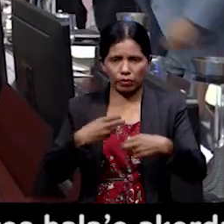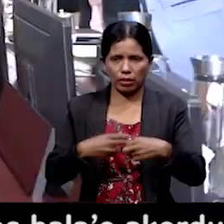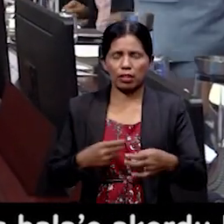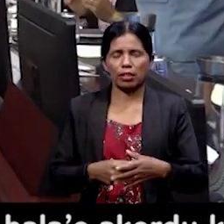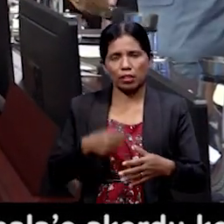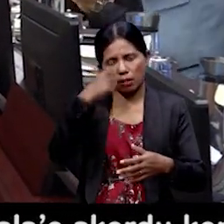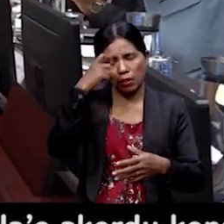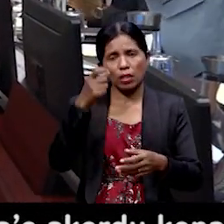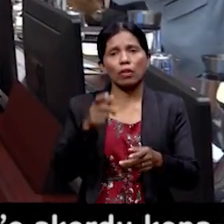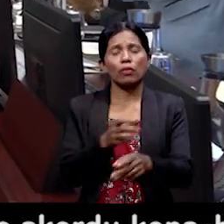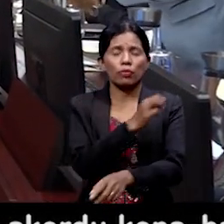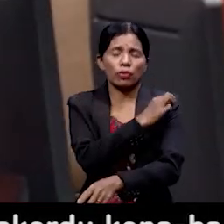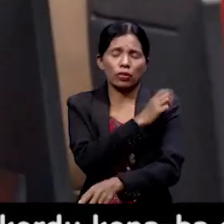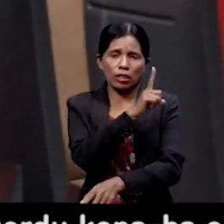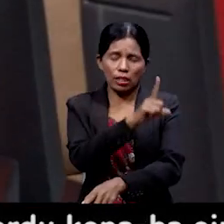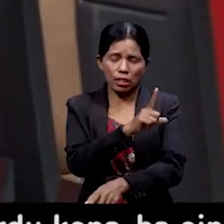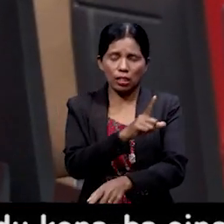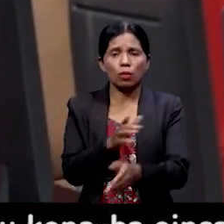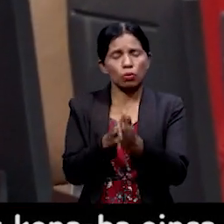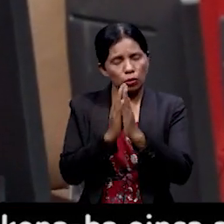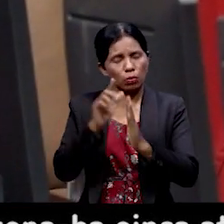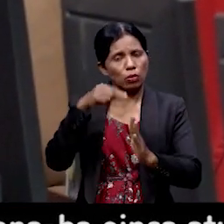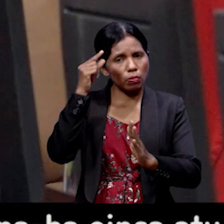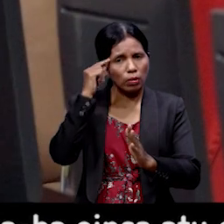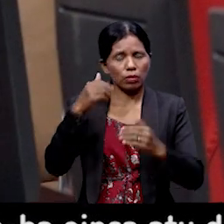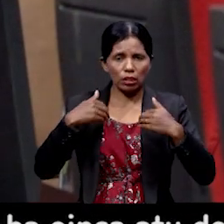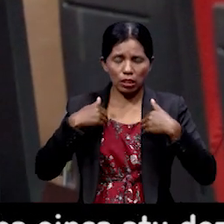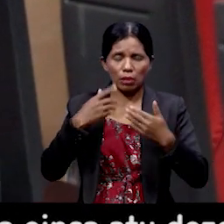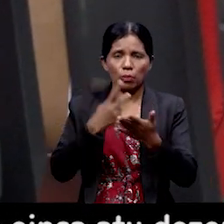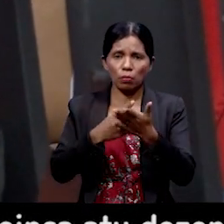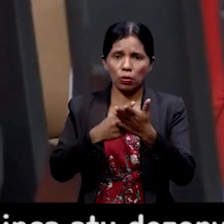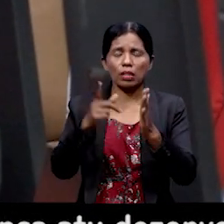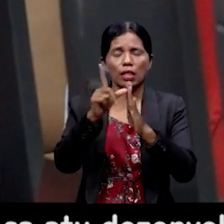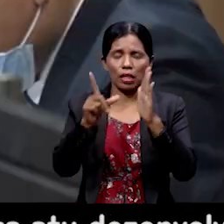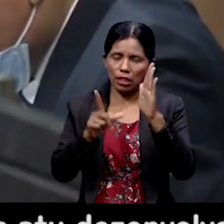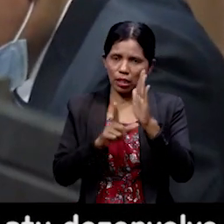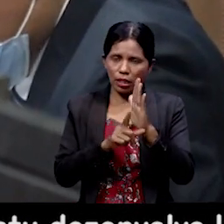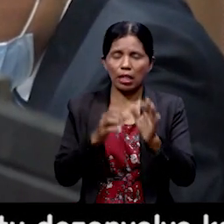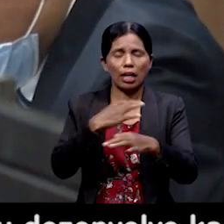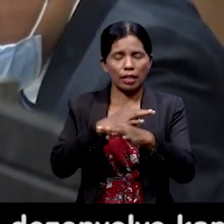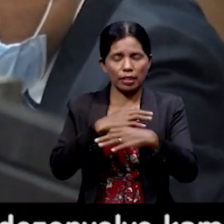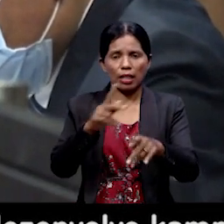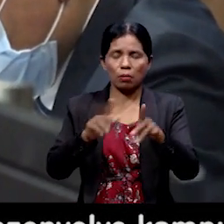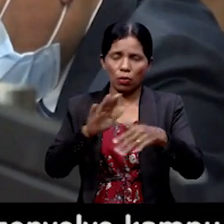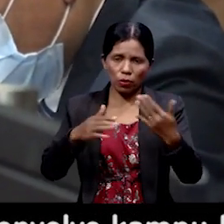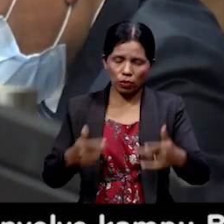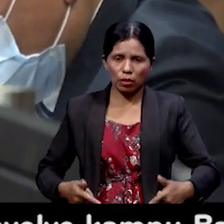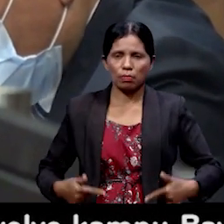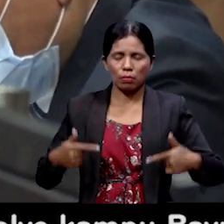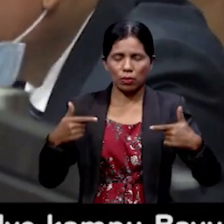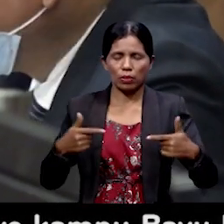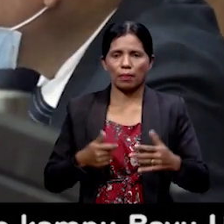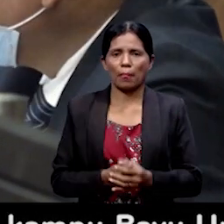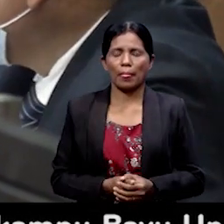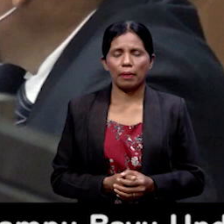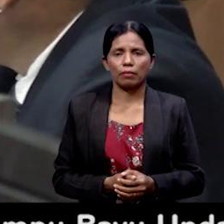governo atukria mos proposta le ida hodi hadia povo ni moris, nune povo bela senti governo tau matam basira. Subsídio da